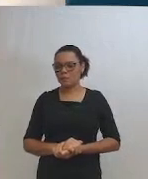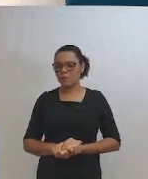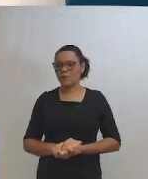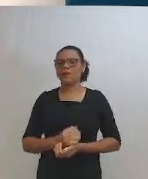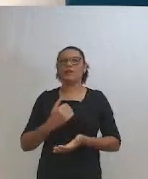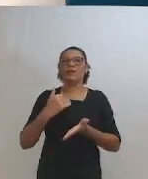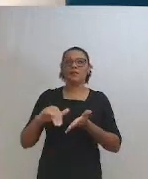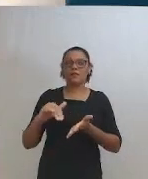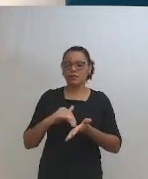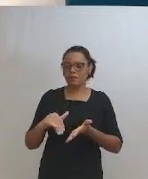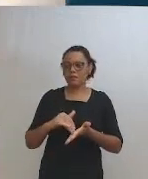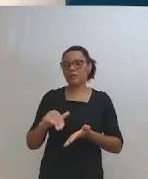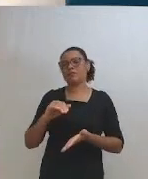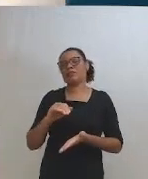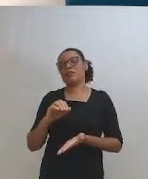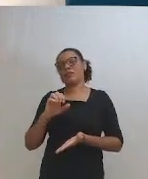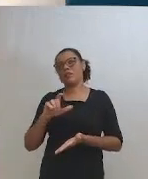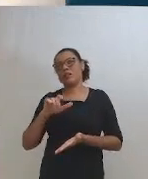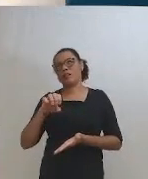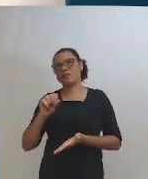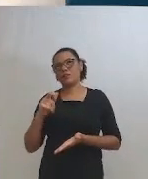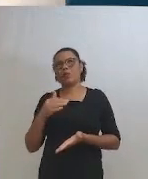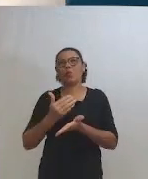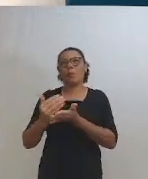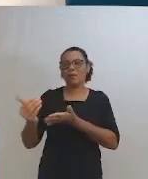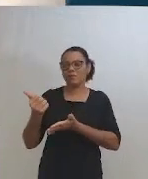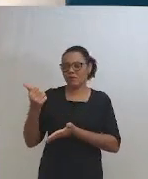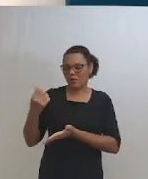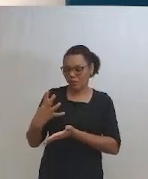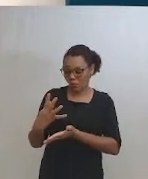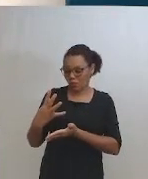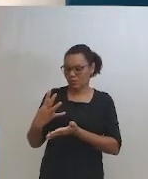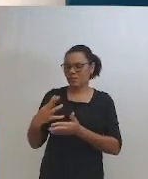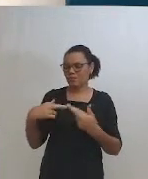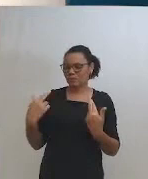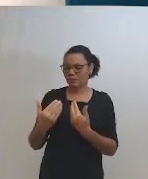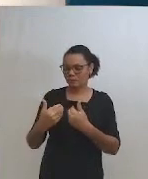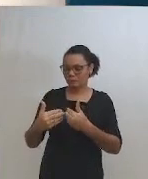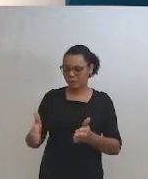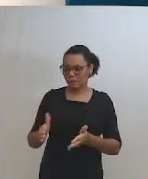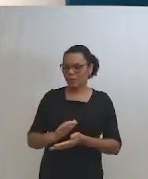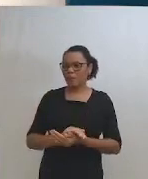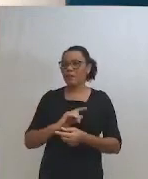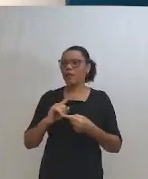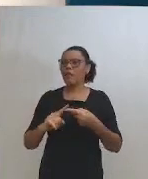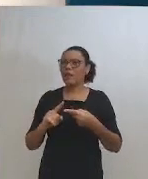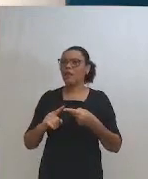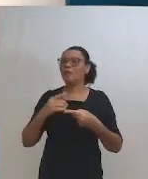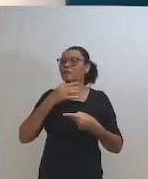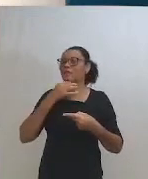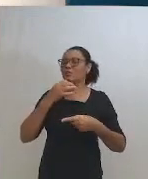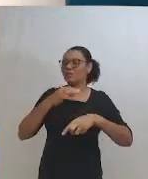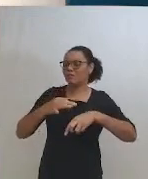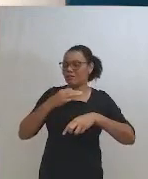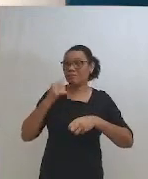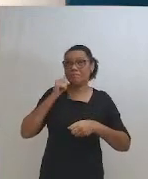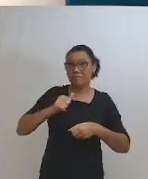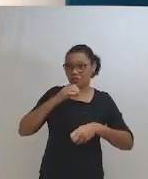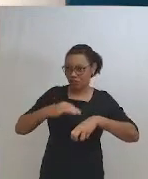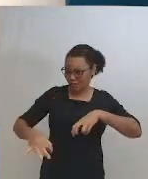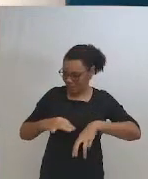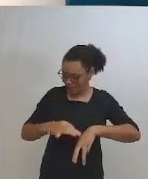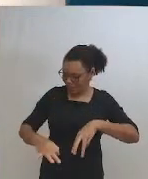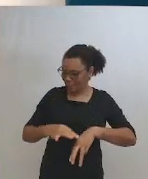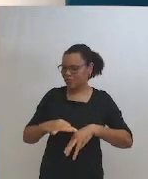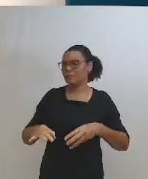Santana. Às 14 horas, presentes, a excelentíssima senhora ministra Laurita Vaz, e os excelentíssimos senhores ministros Sebastião Rei